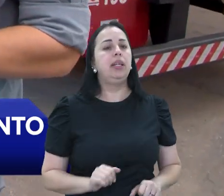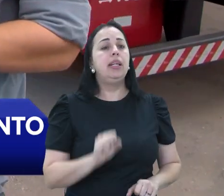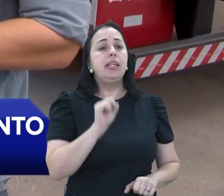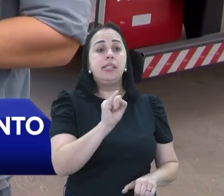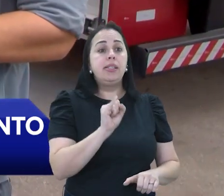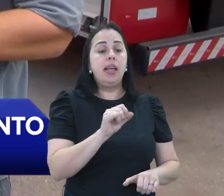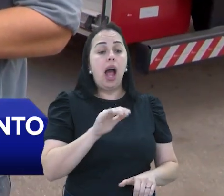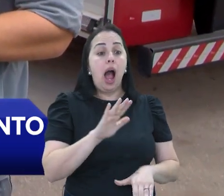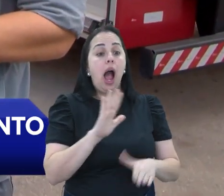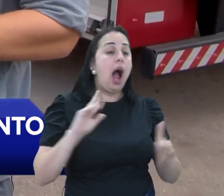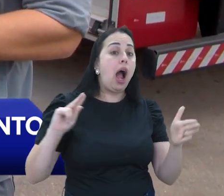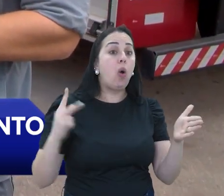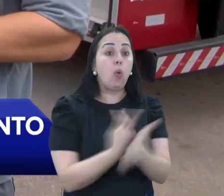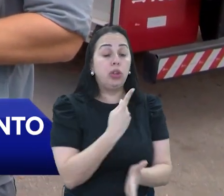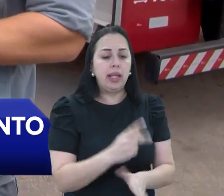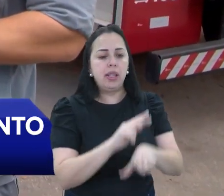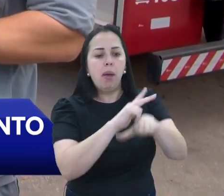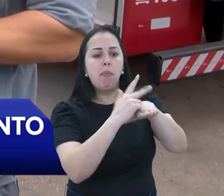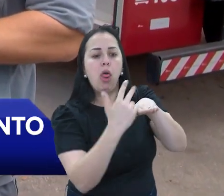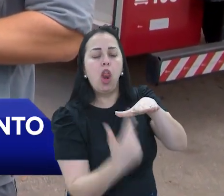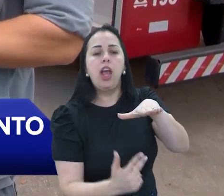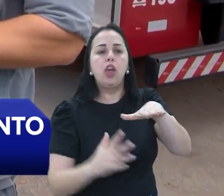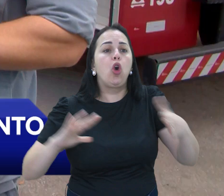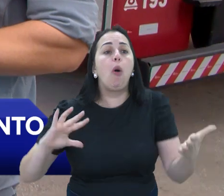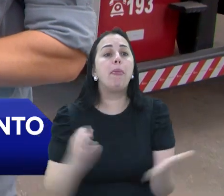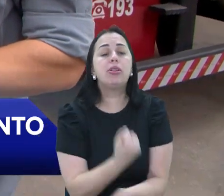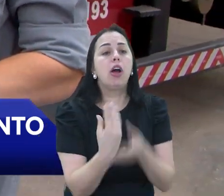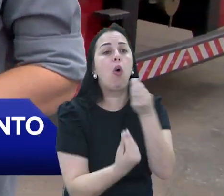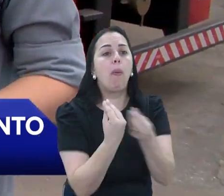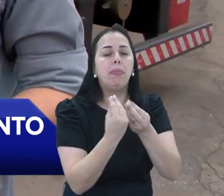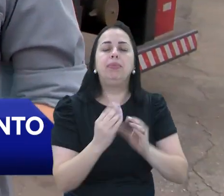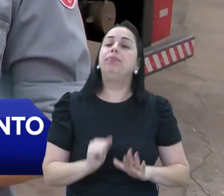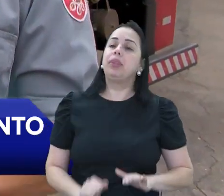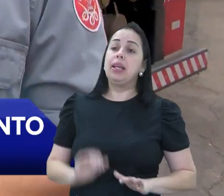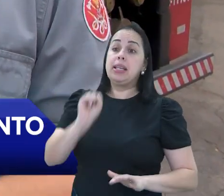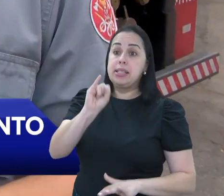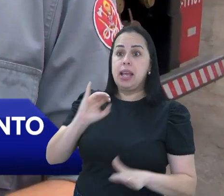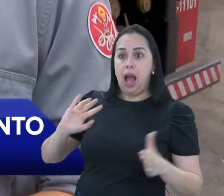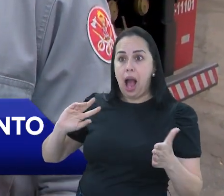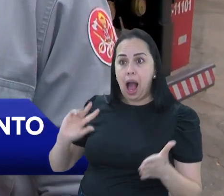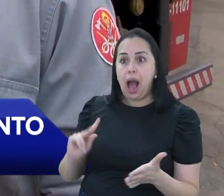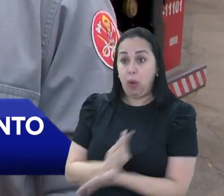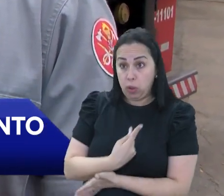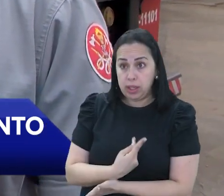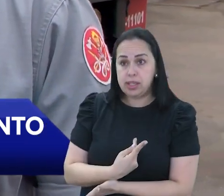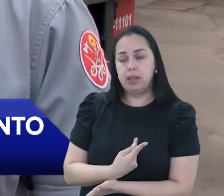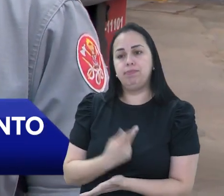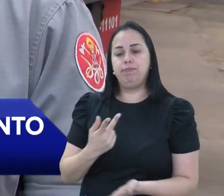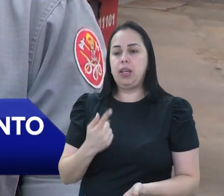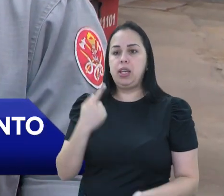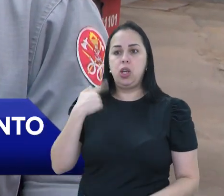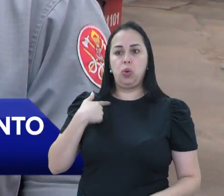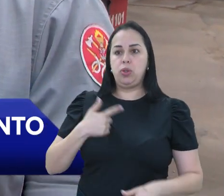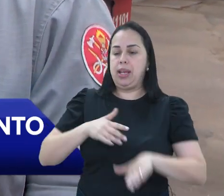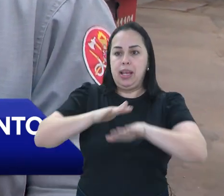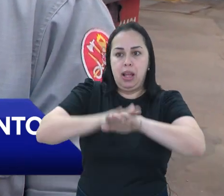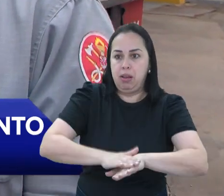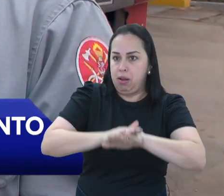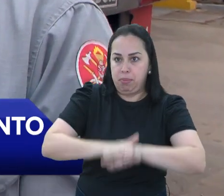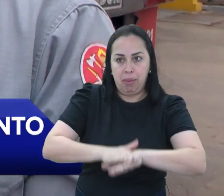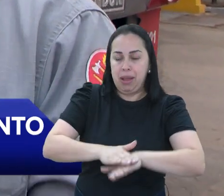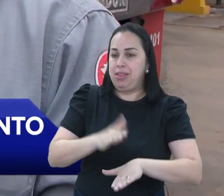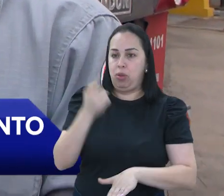caso aconteça o afogamento? Como o adulto pode salvar essa criança? Se acontecer o caso de afogamento e a pessoa não souber fazer